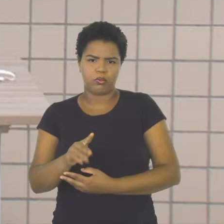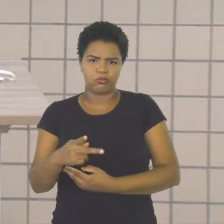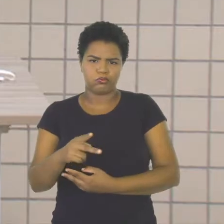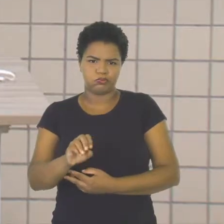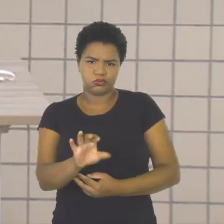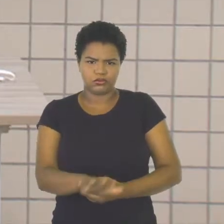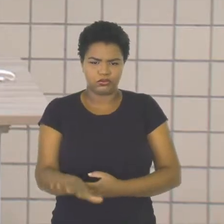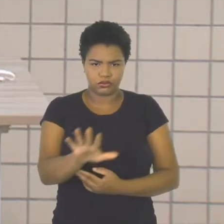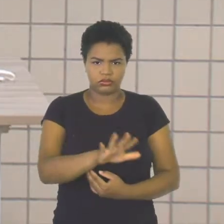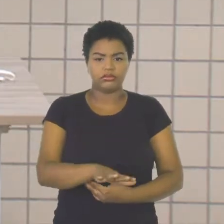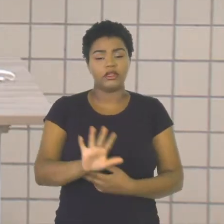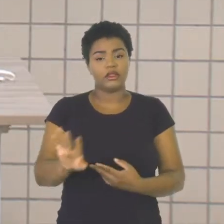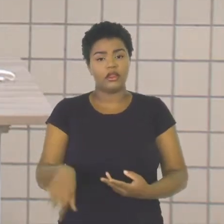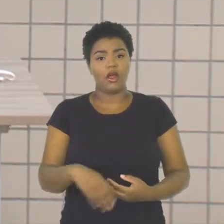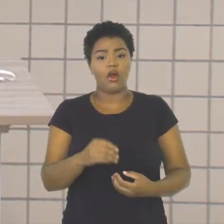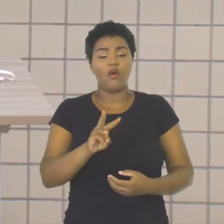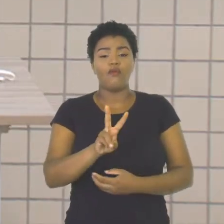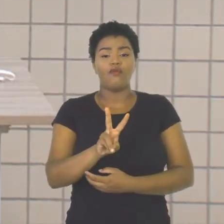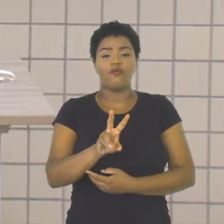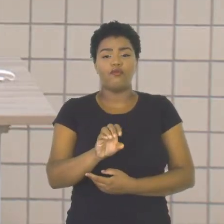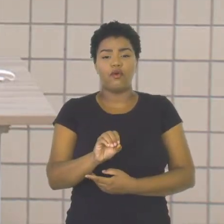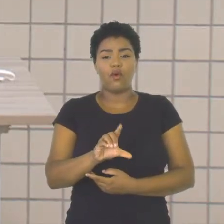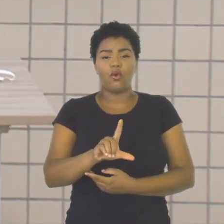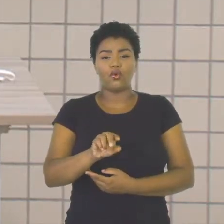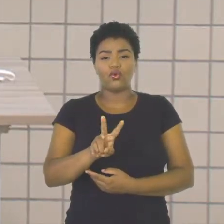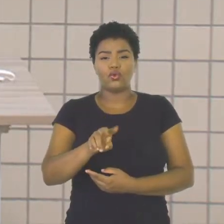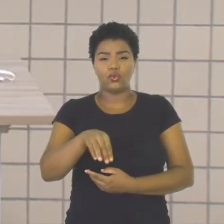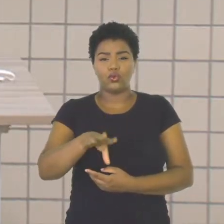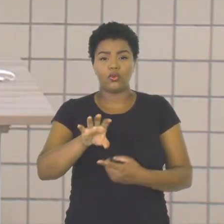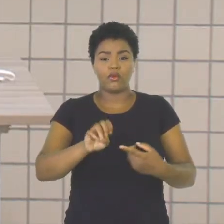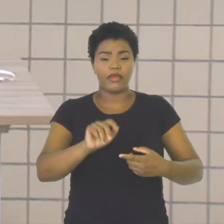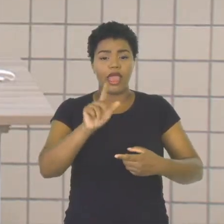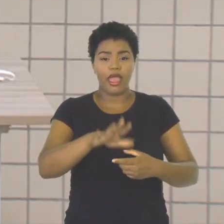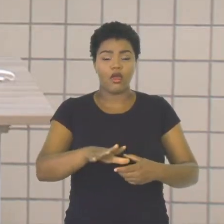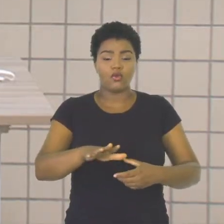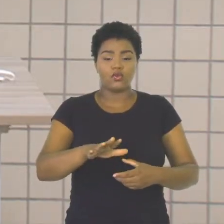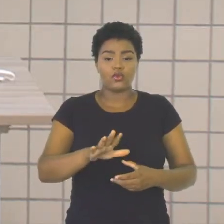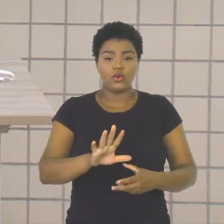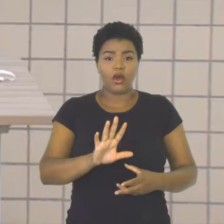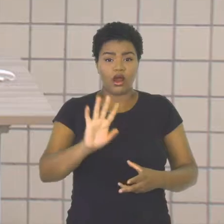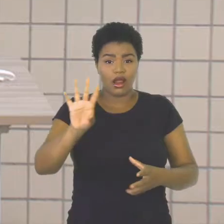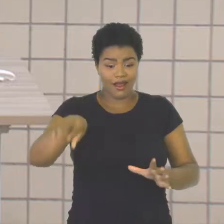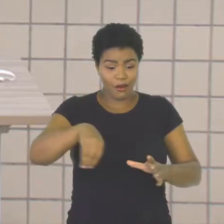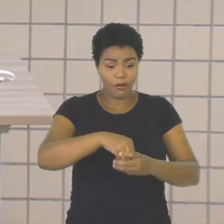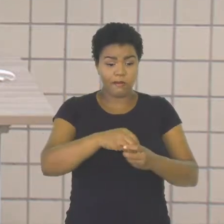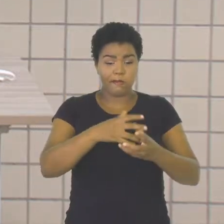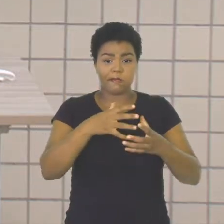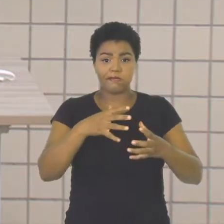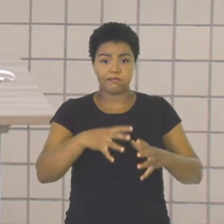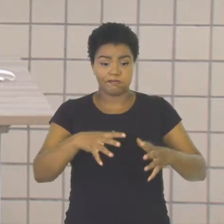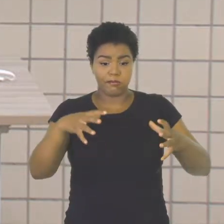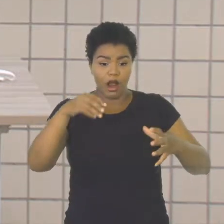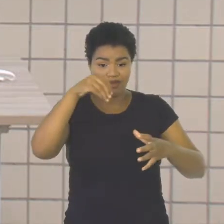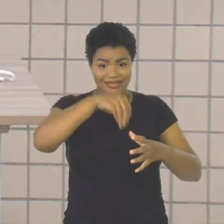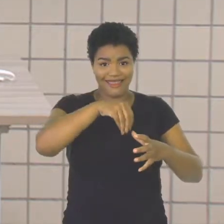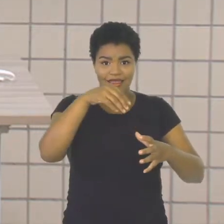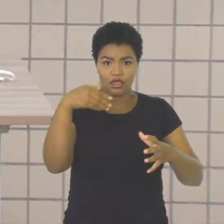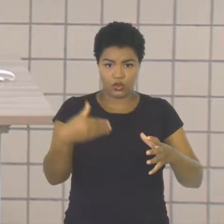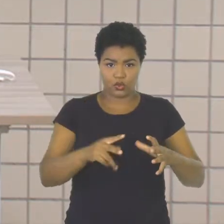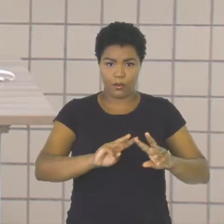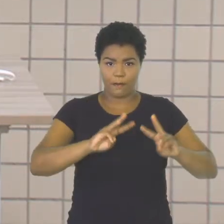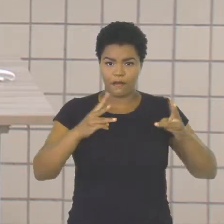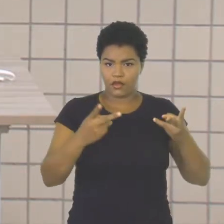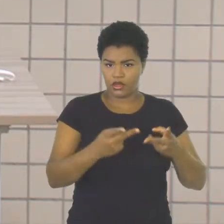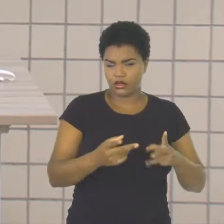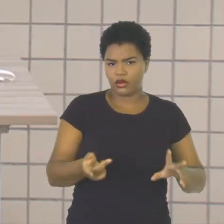é um tipo de matéria, é o espaço ocupado dentro daquela matéria. Quando a gente pega um copo de água, a